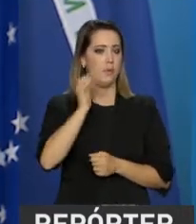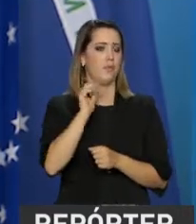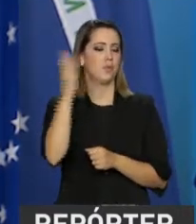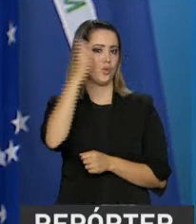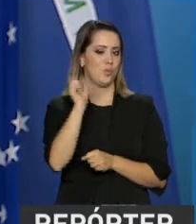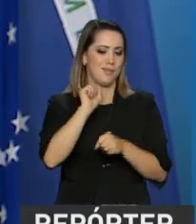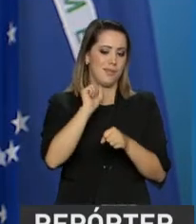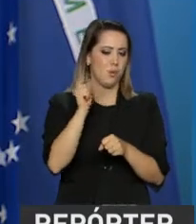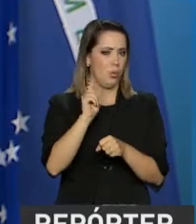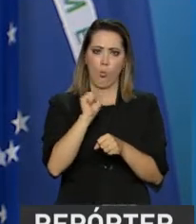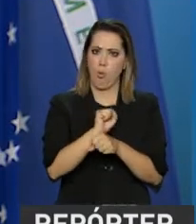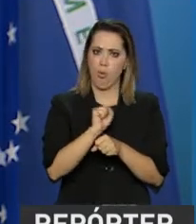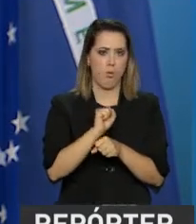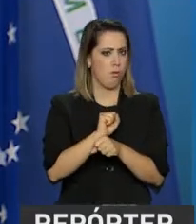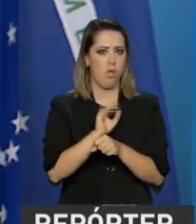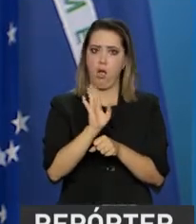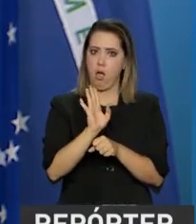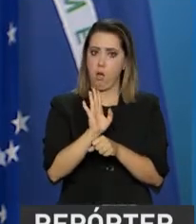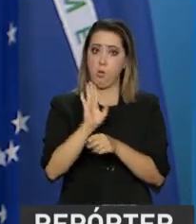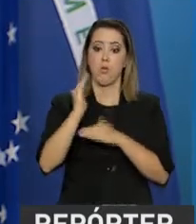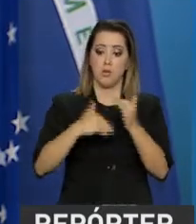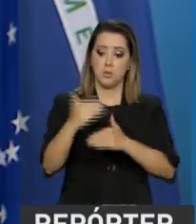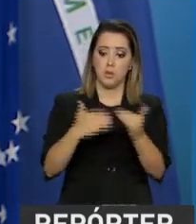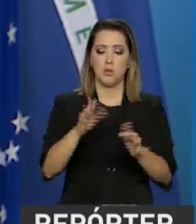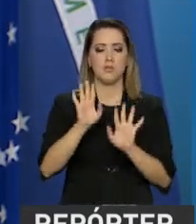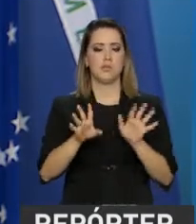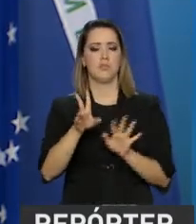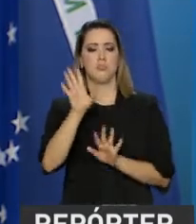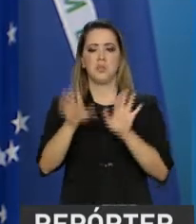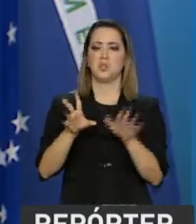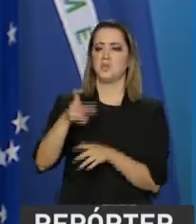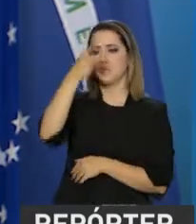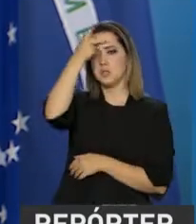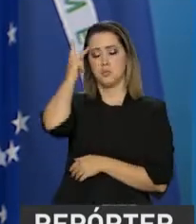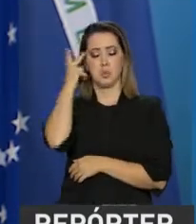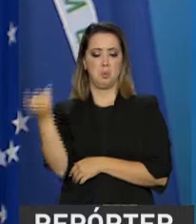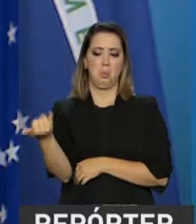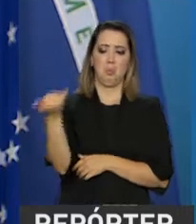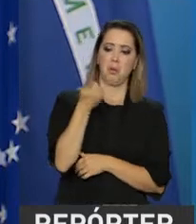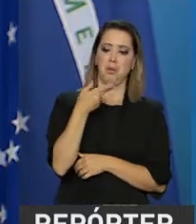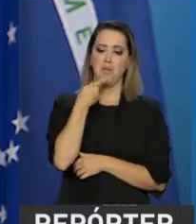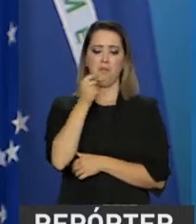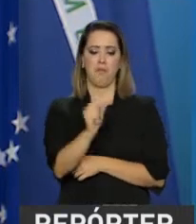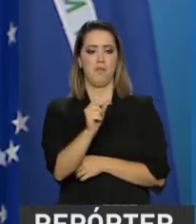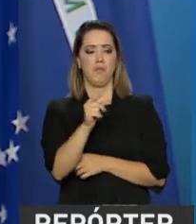parou interessante de vez em quando as pessoas dizem naturalmente os autos dá